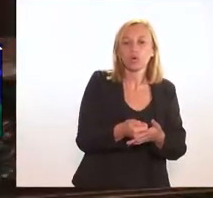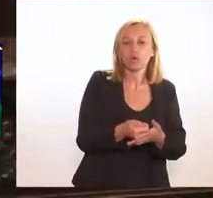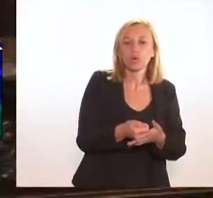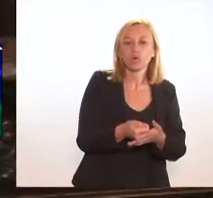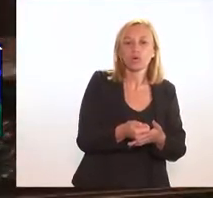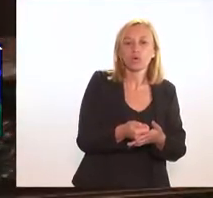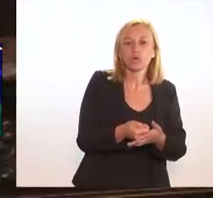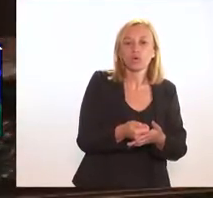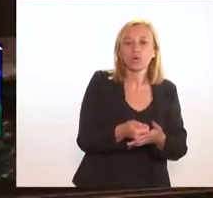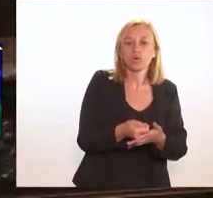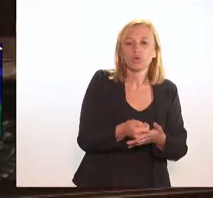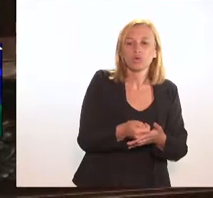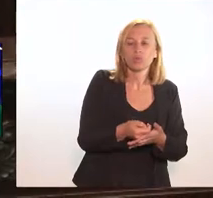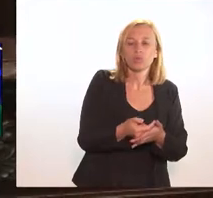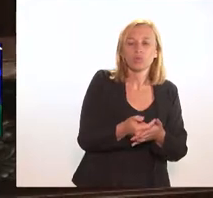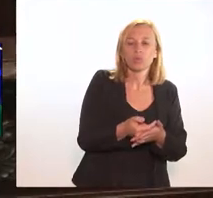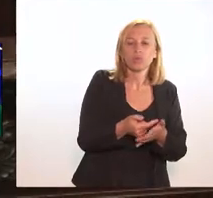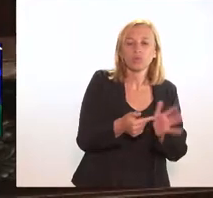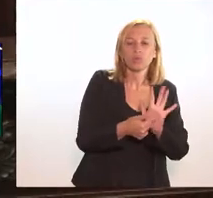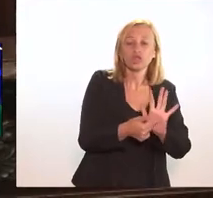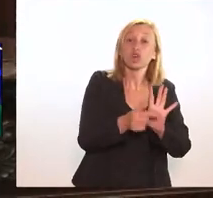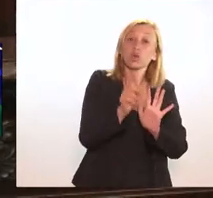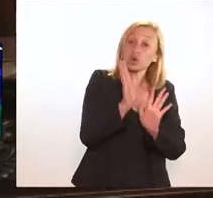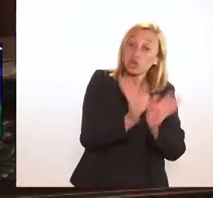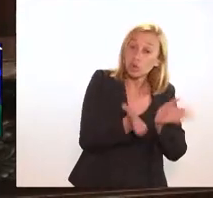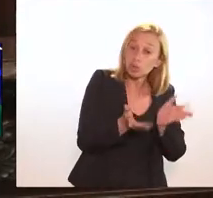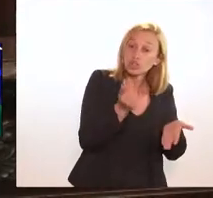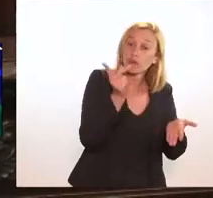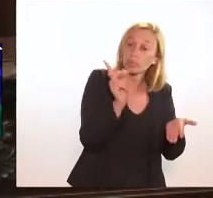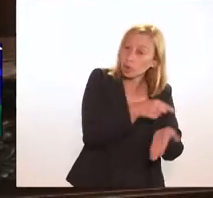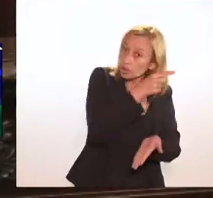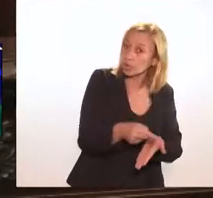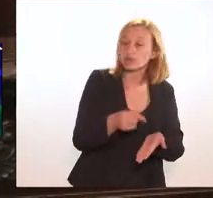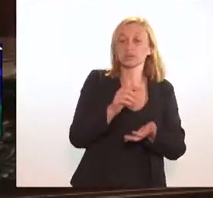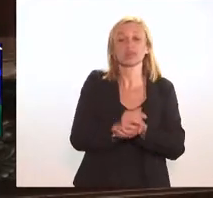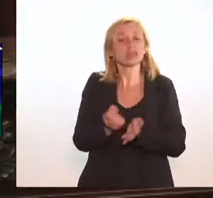somente punir o que hoje é proibido. Está bem claro aqui.